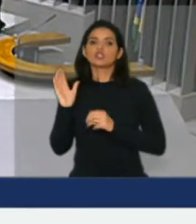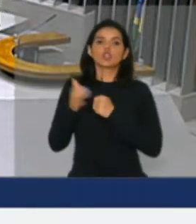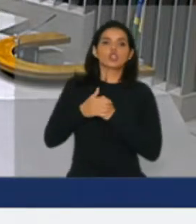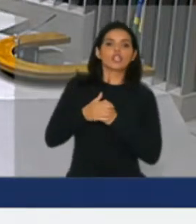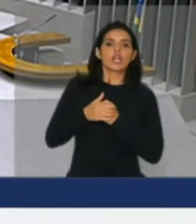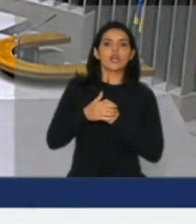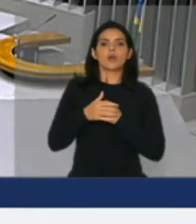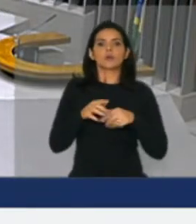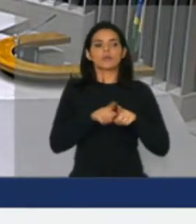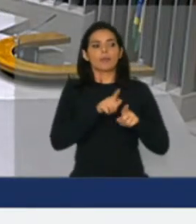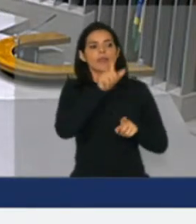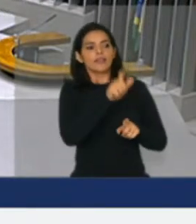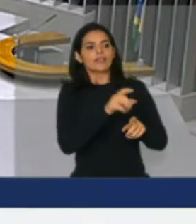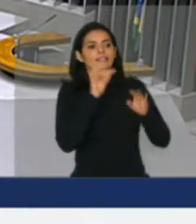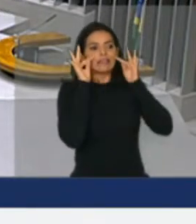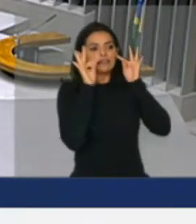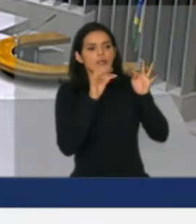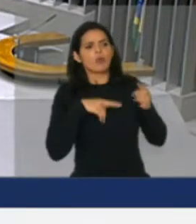decoro parlamentar.